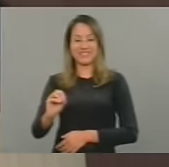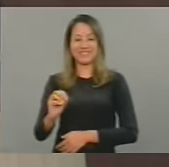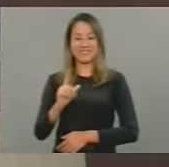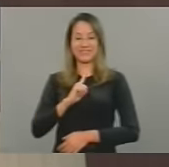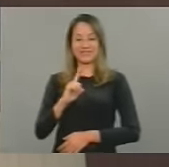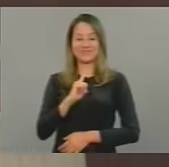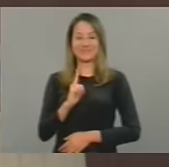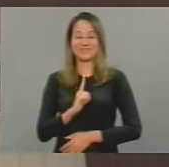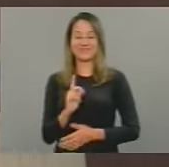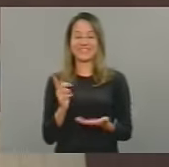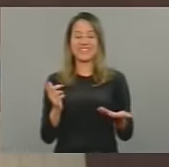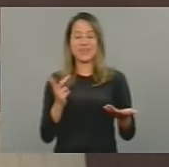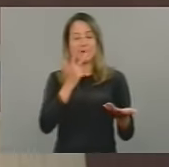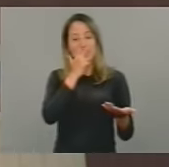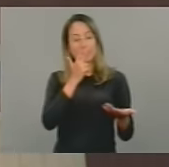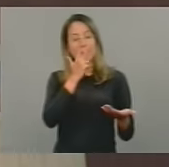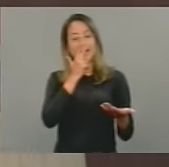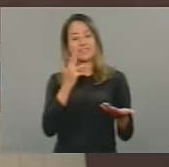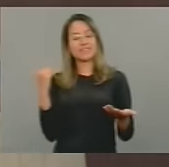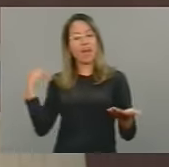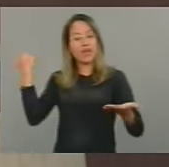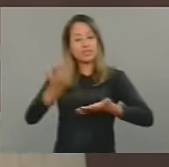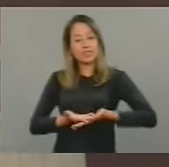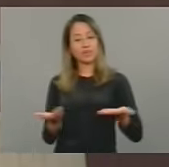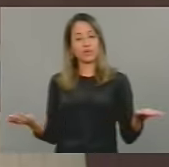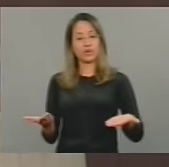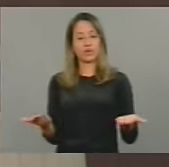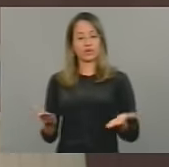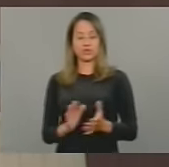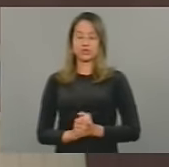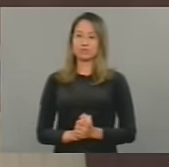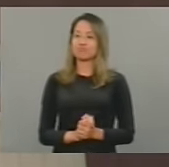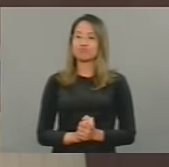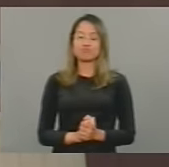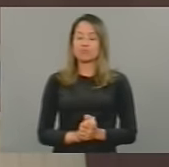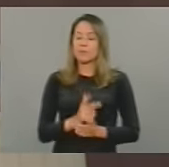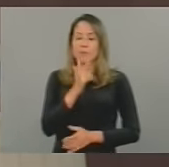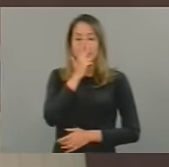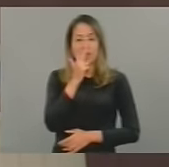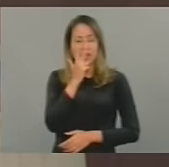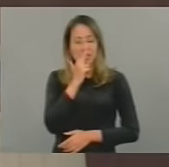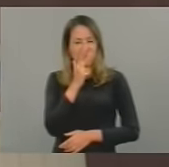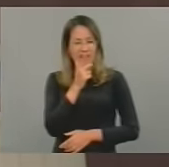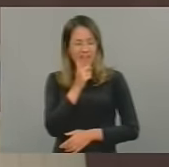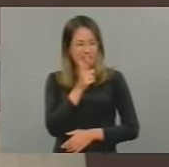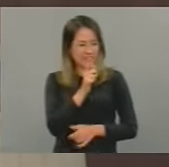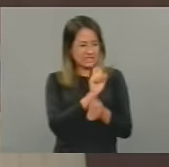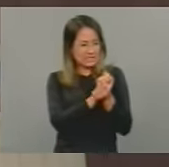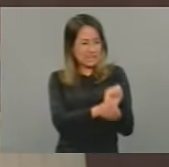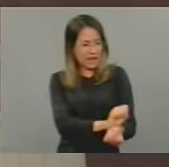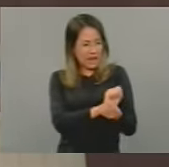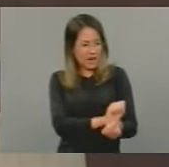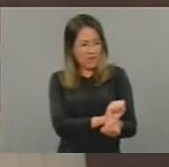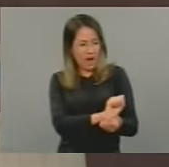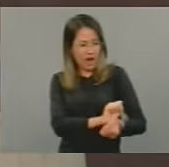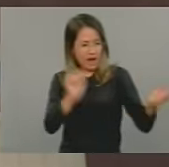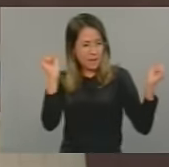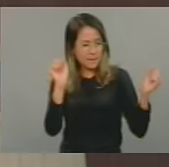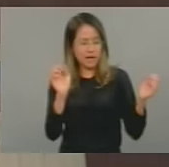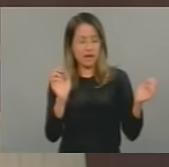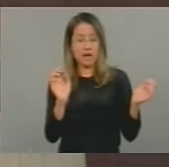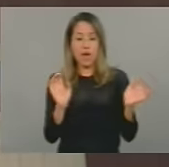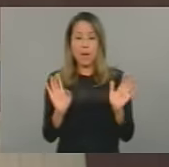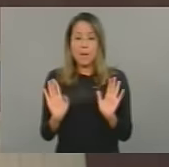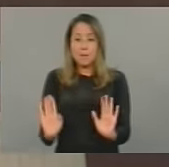parece certeira até os dias atuais: não adianta acabar com a escravidão, é necessário acabar com a obra da